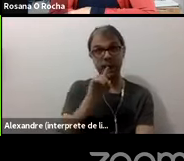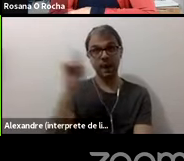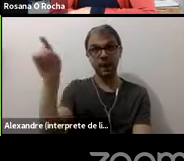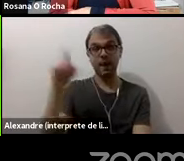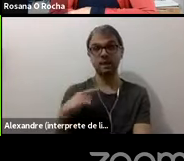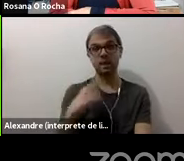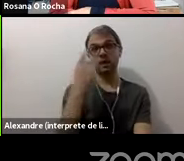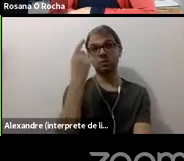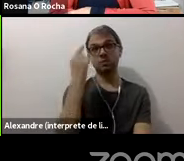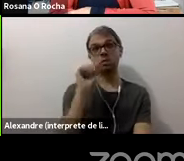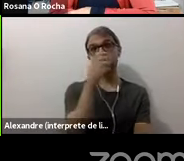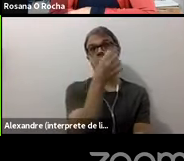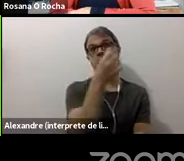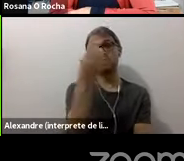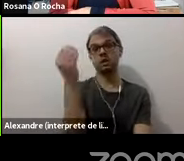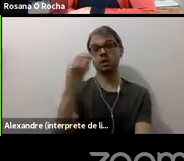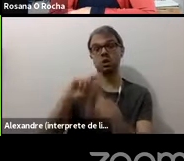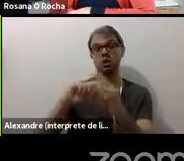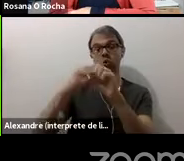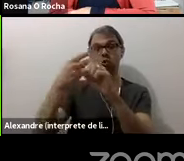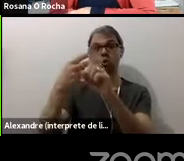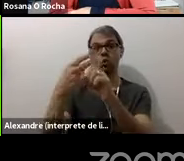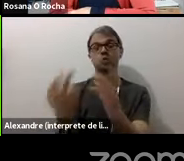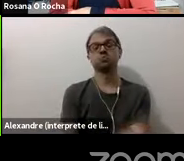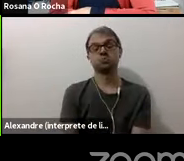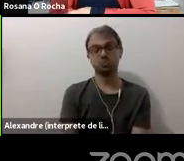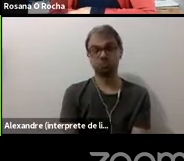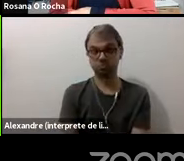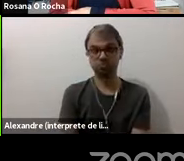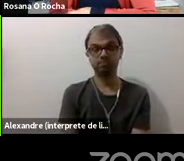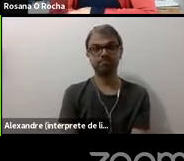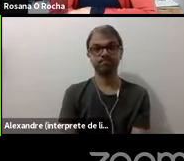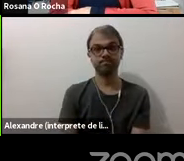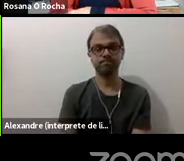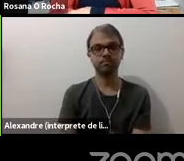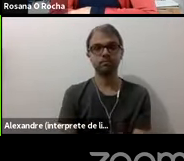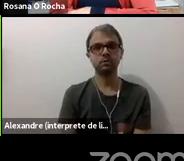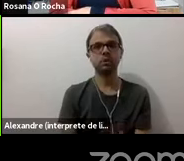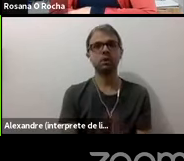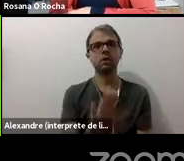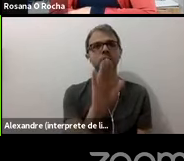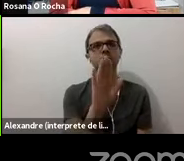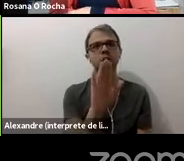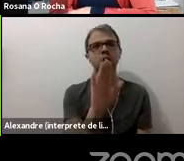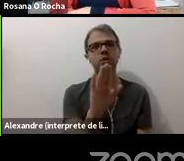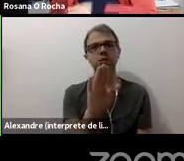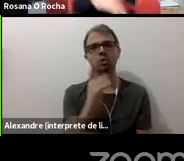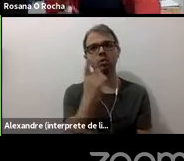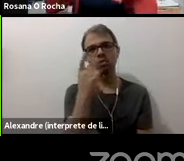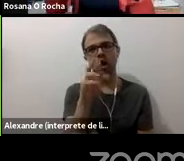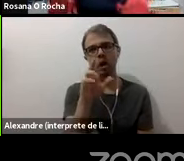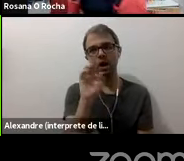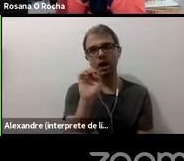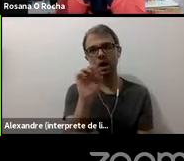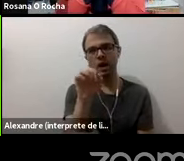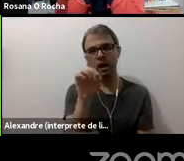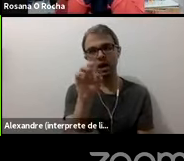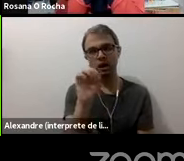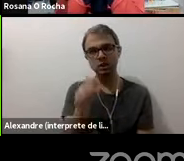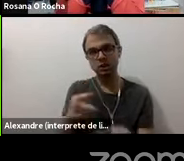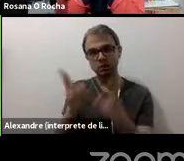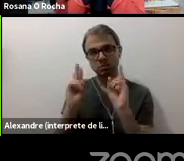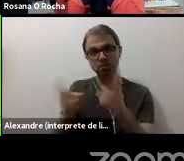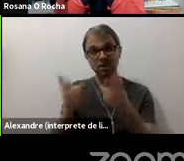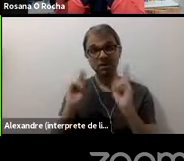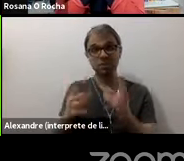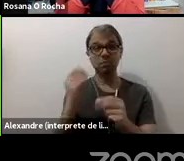assim, a realidade dentro de uma mesma rede ainda ela é muito diversa.